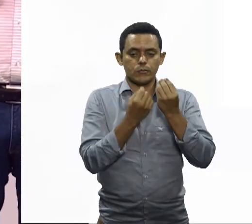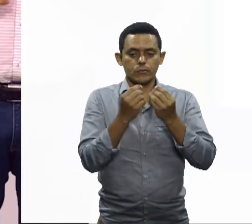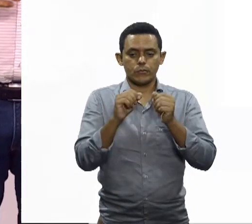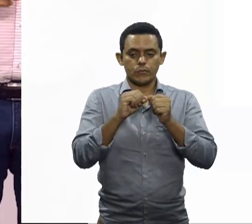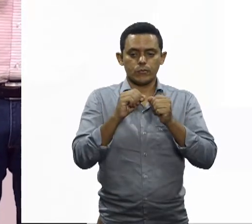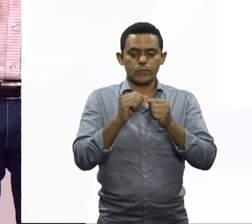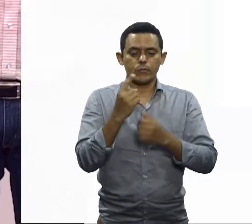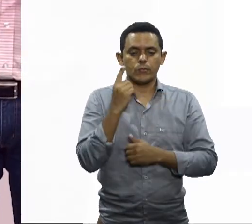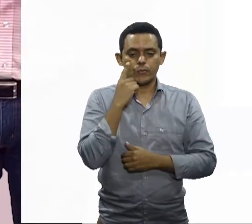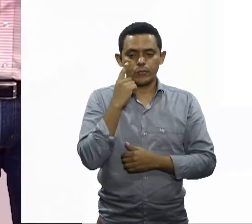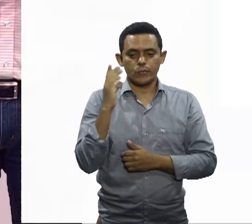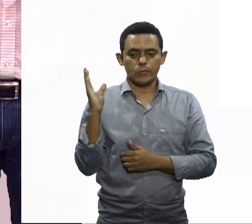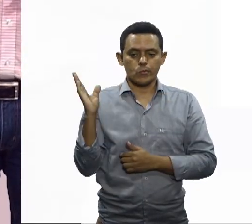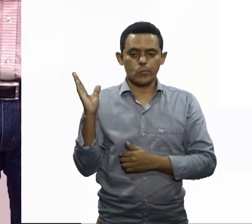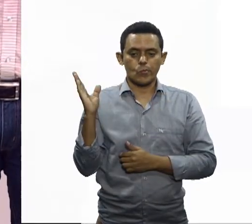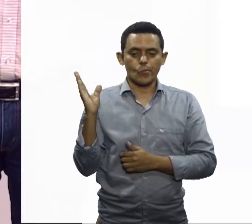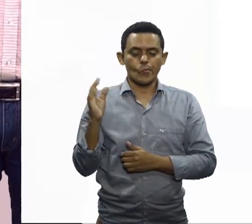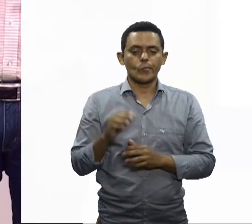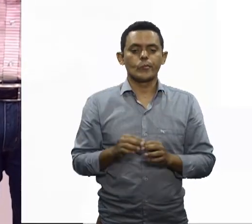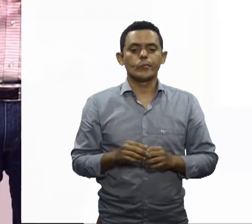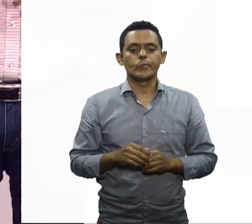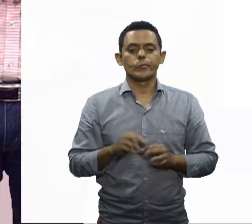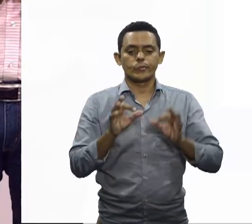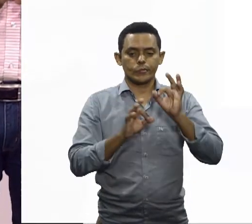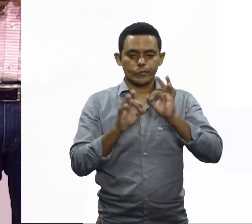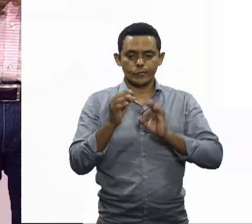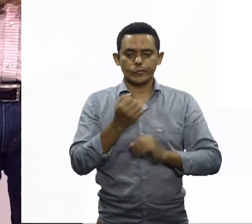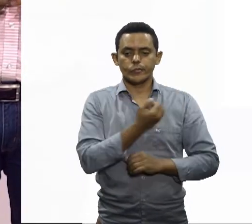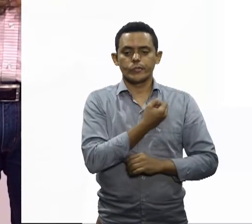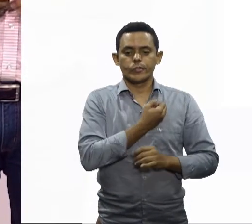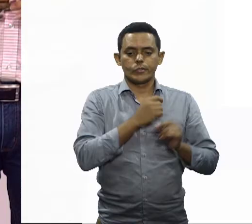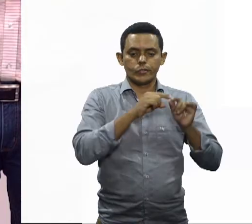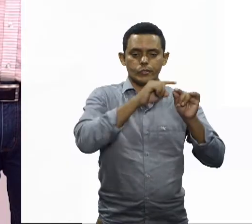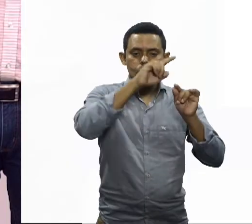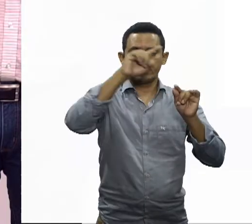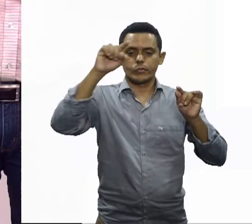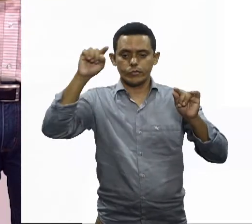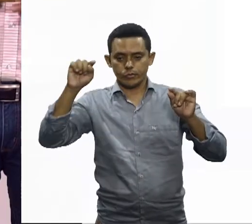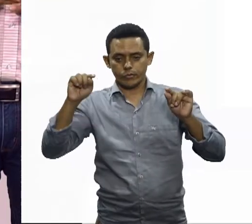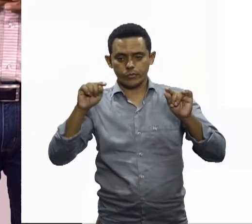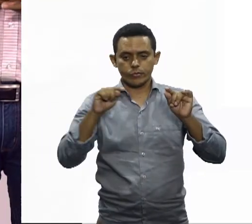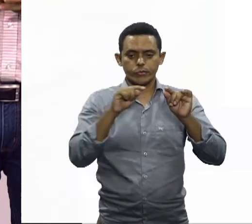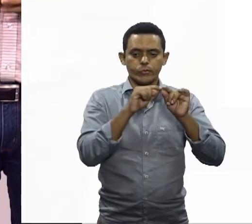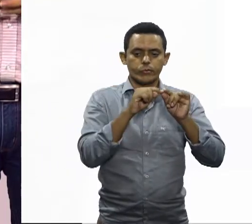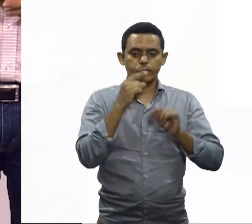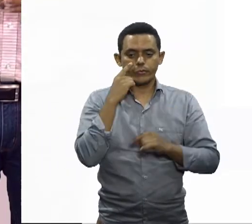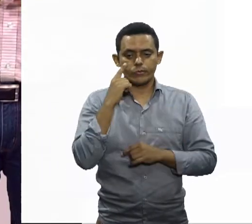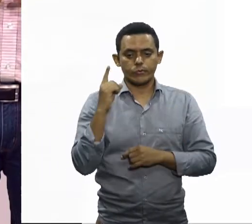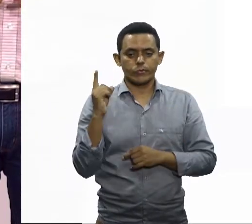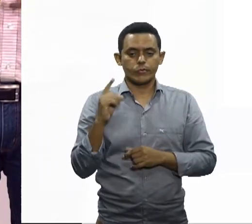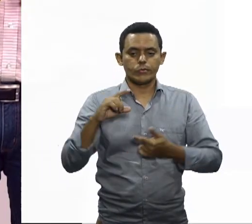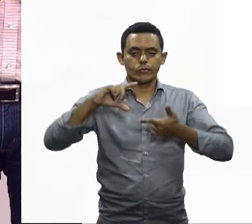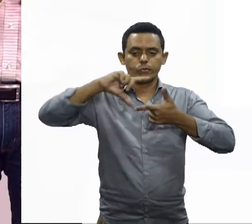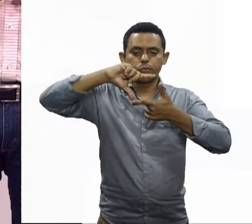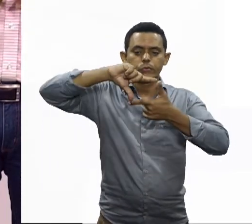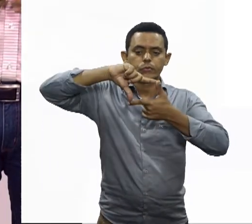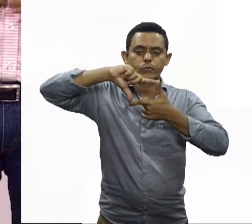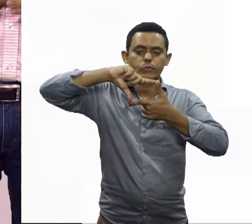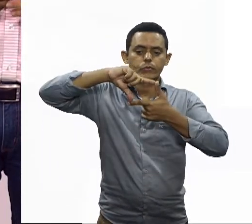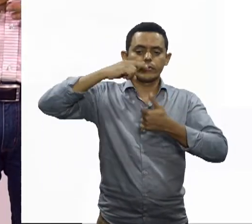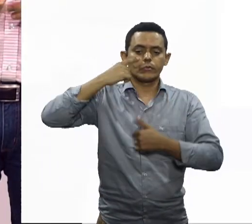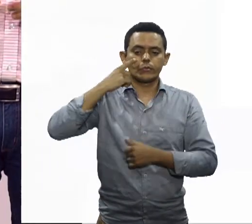pessoal, nesse slide eu vou construir primeiramente o esboço de uma praça. Então, ali, fiz um esboço retangular em que